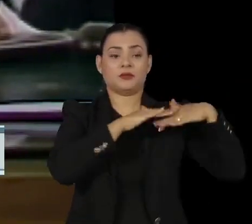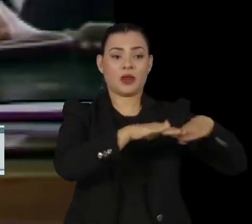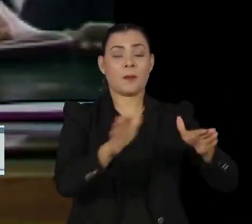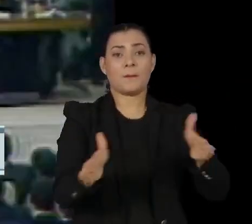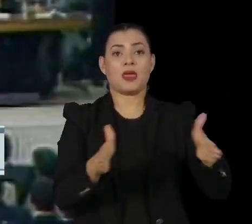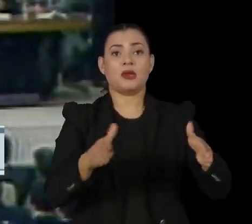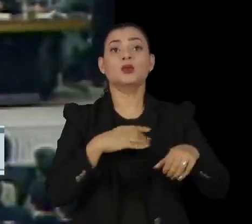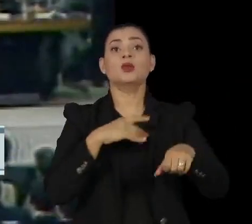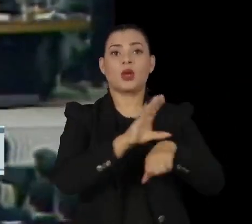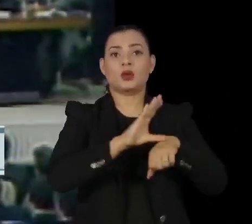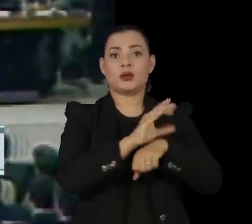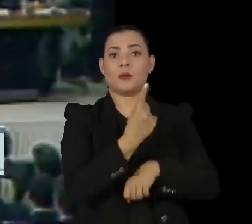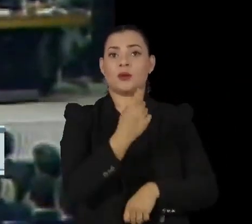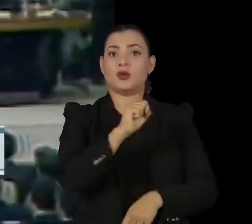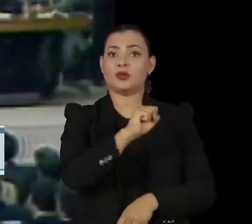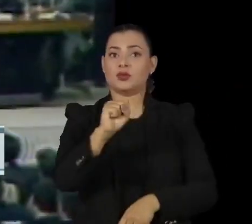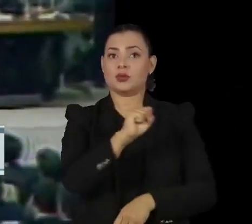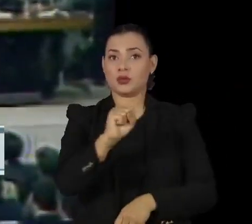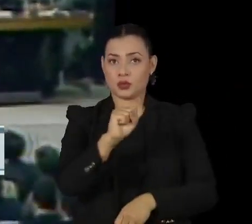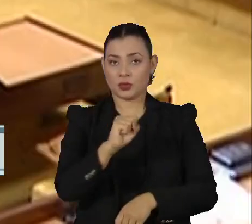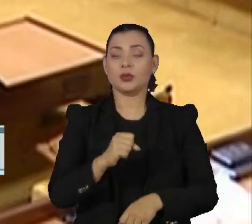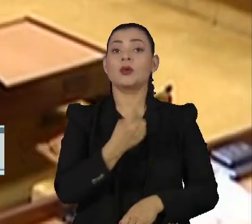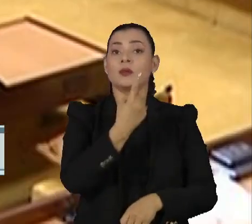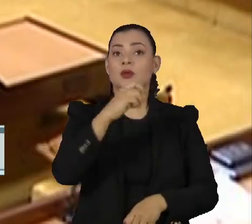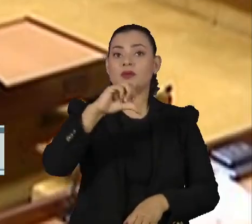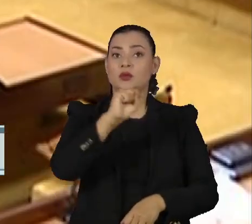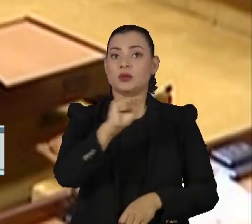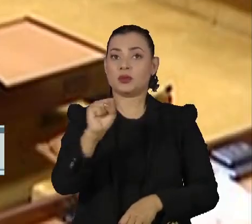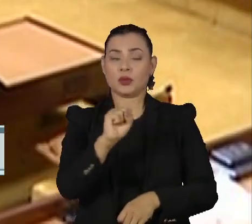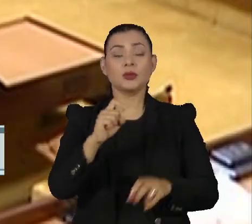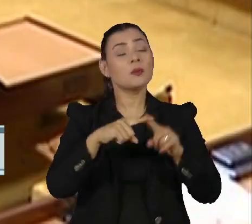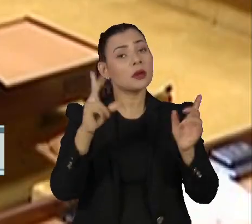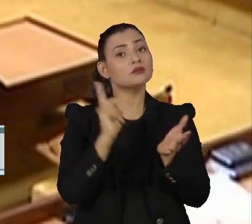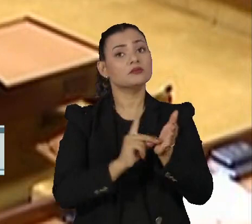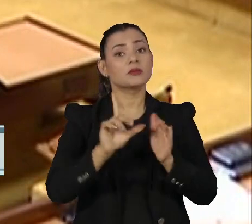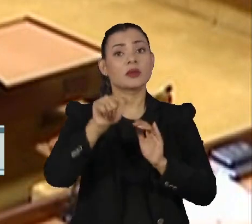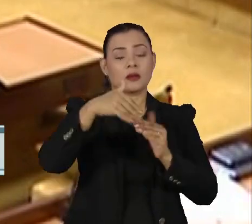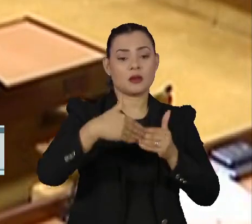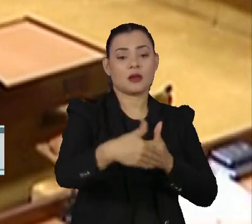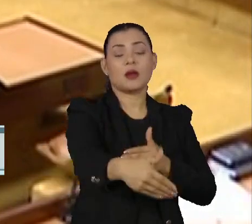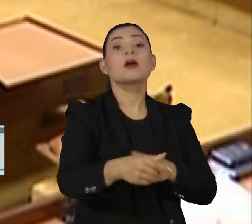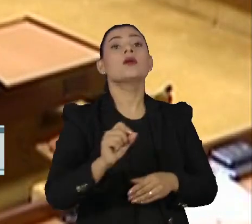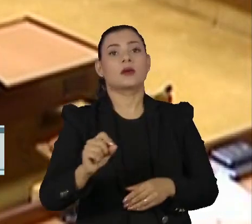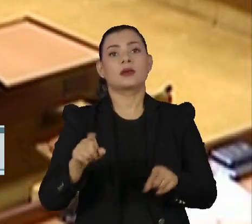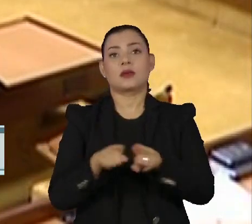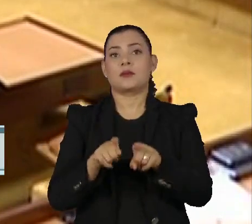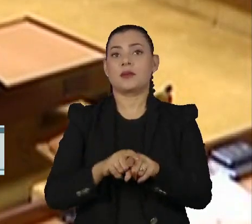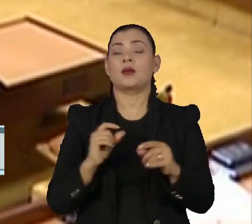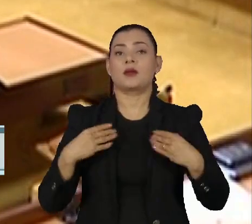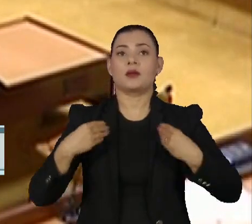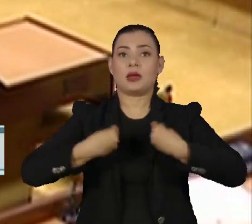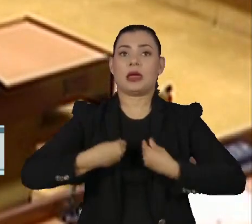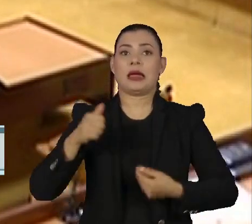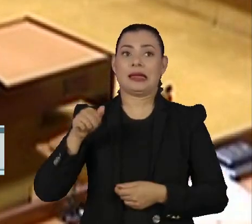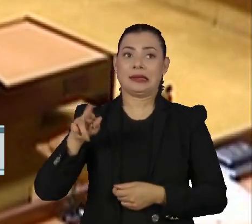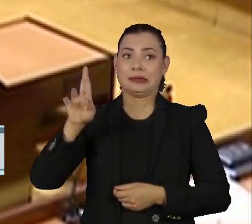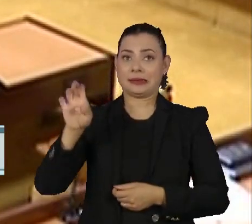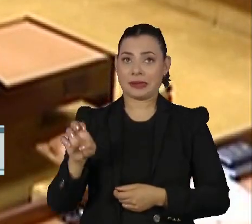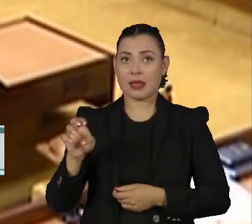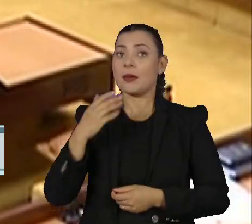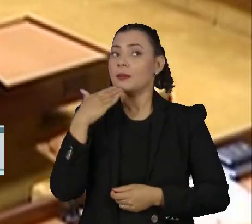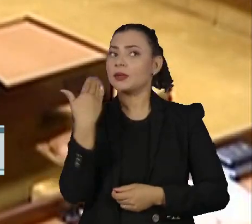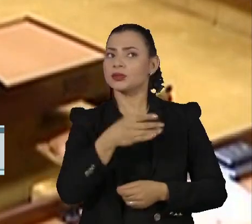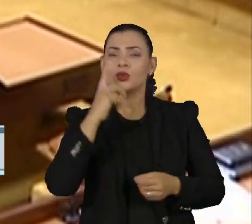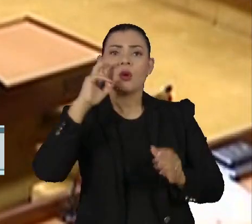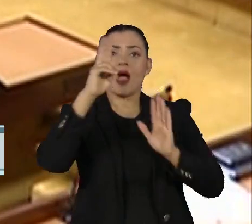promulgação de 1988. Logo depois, o ministro André Mendonça pediu vistas do processo,